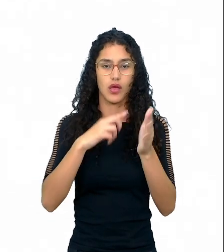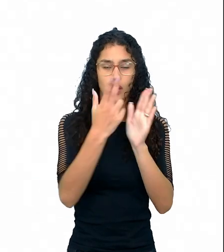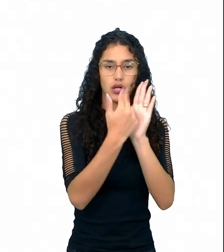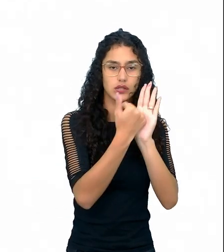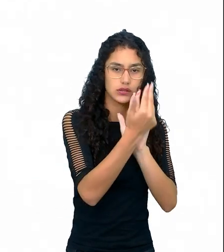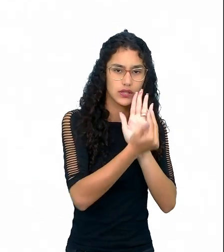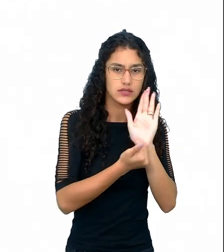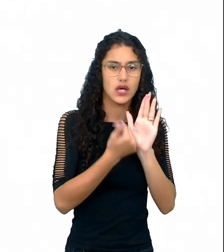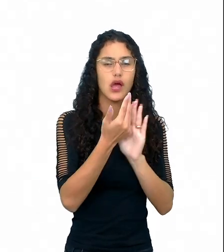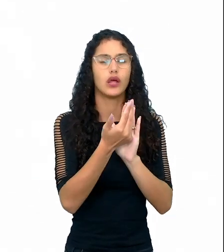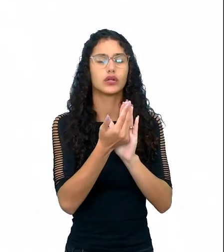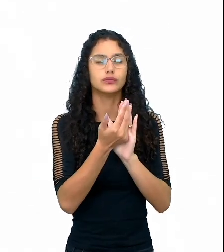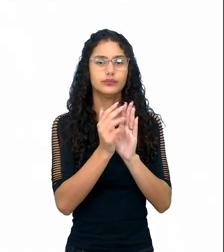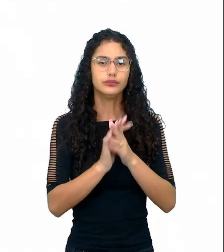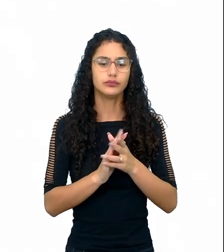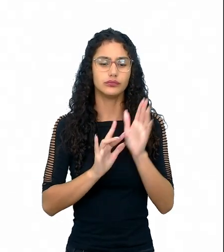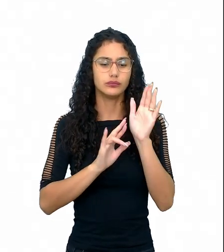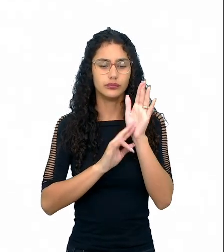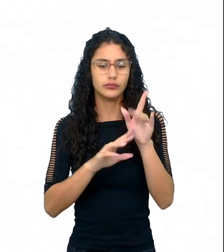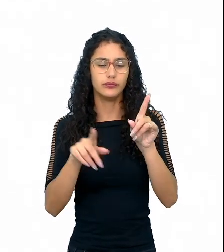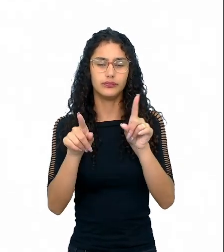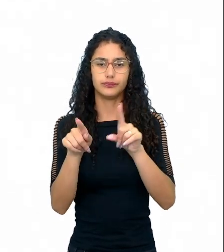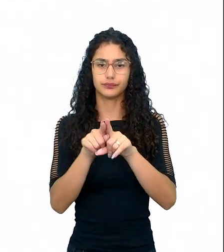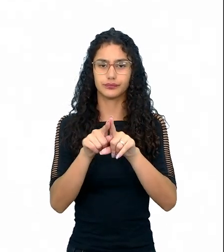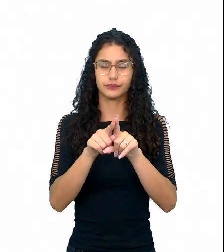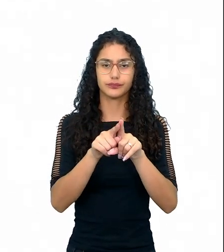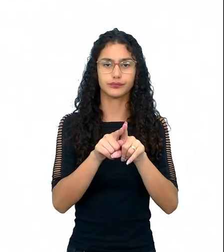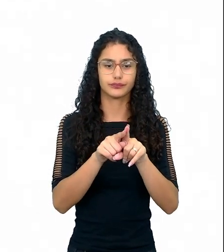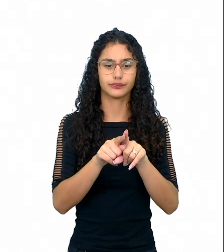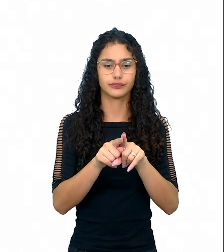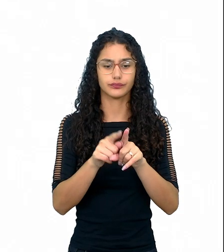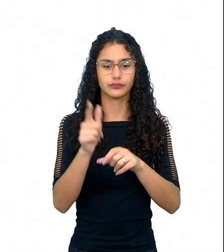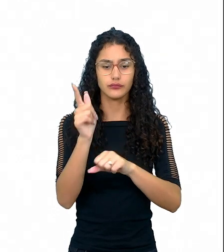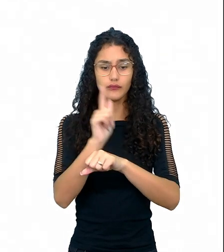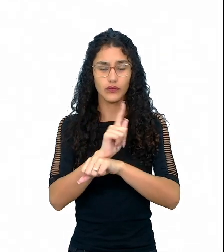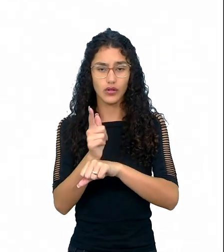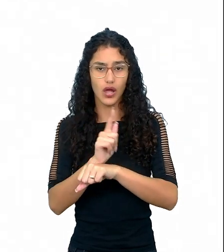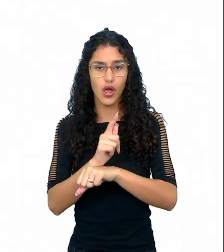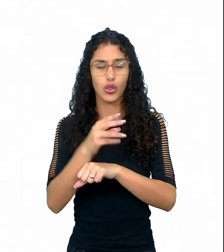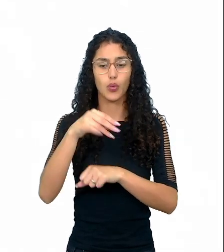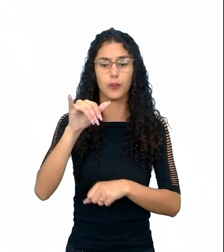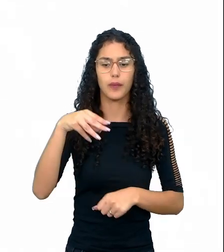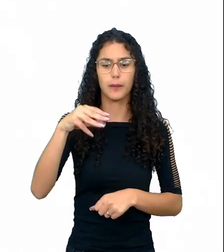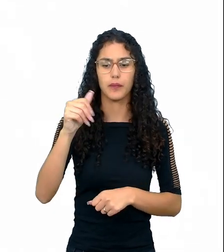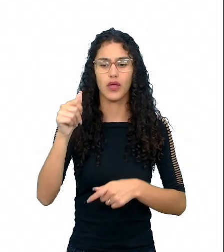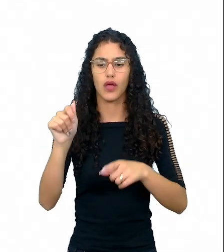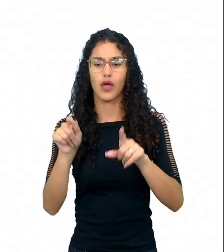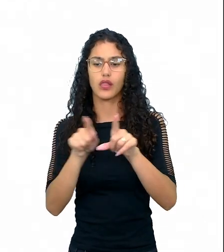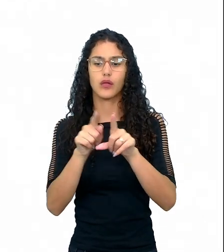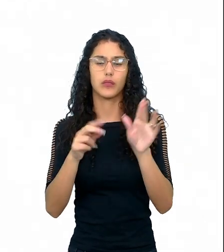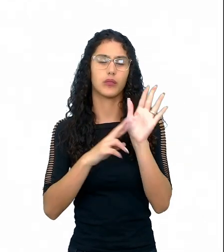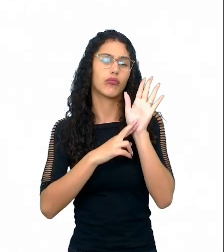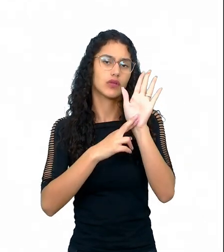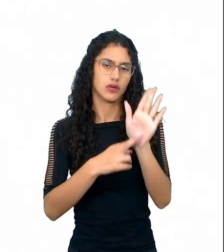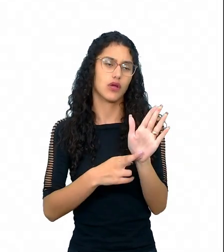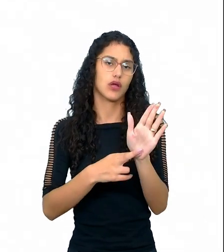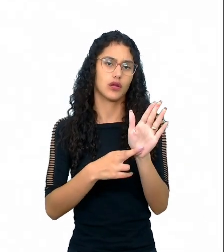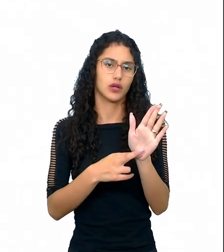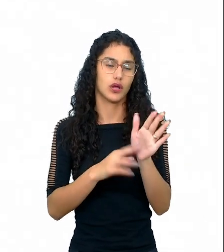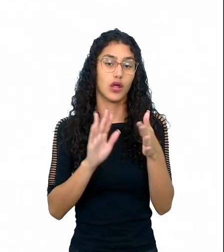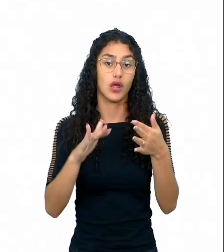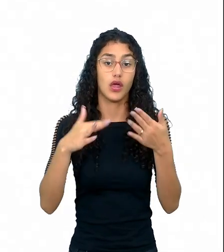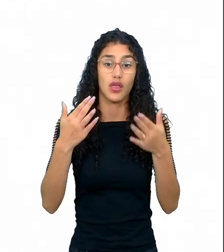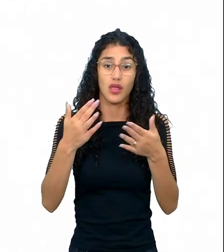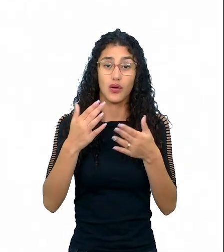que operam imitando, né, os gestos, a mímica e prosódia, graficamente representados. Então,